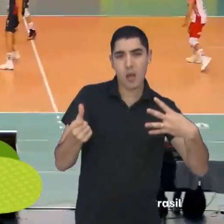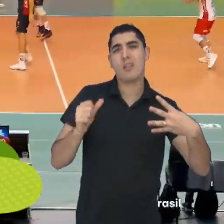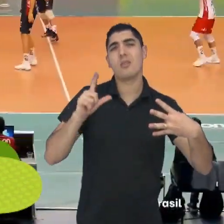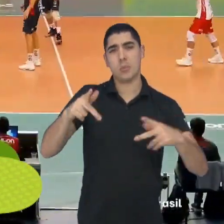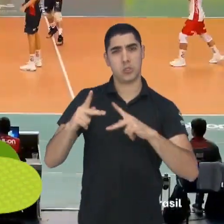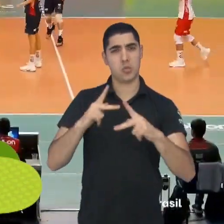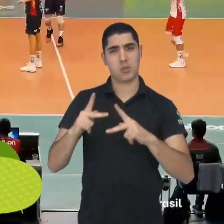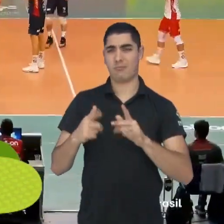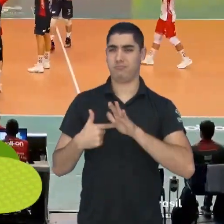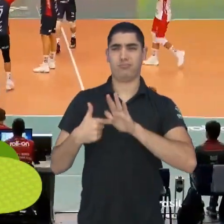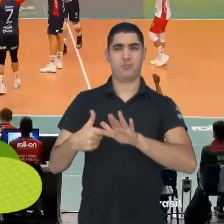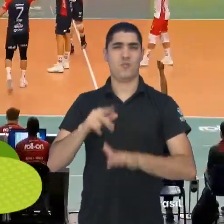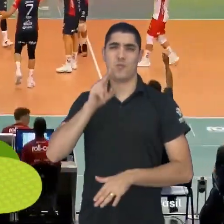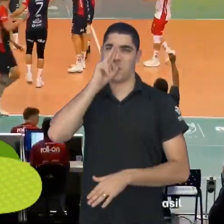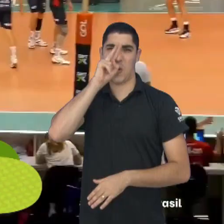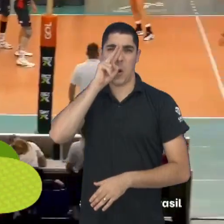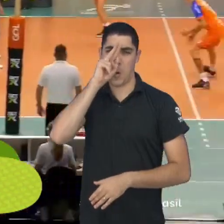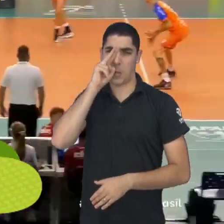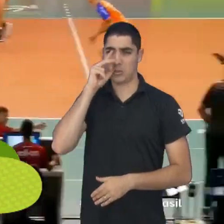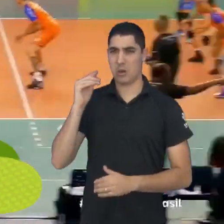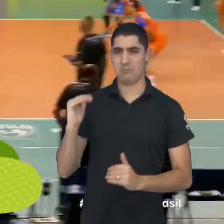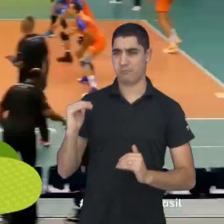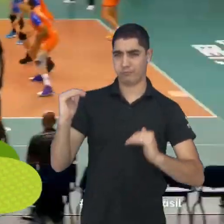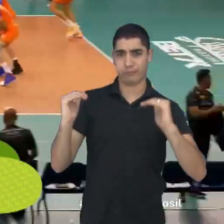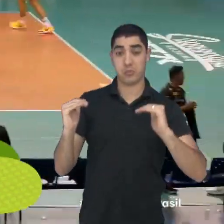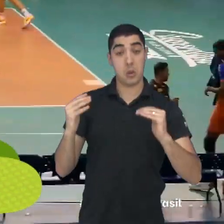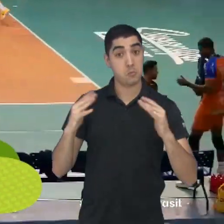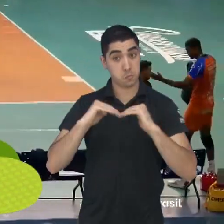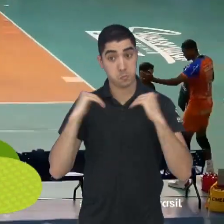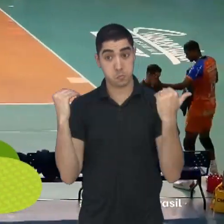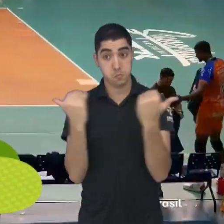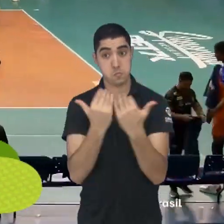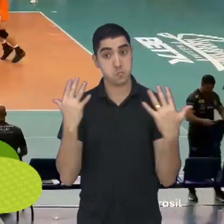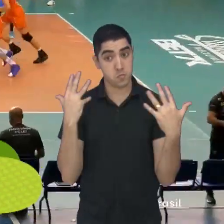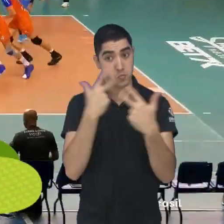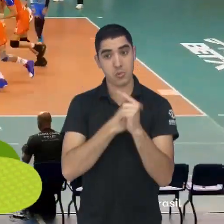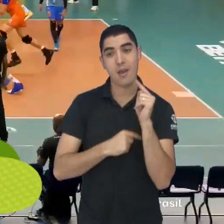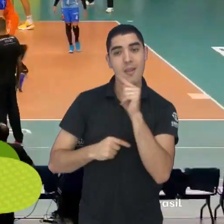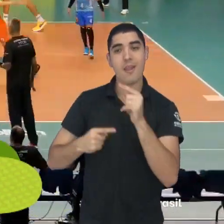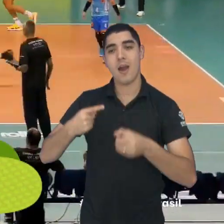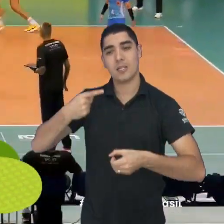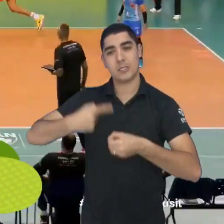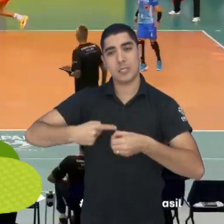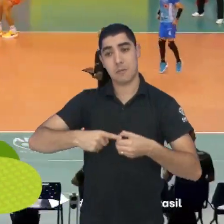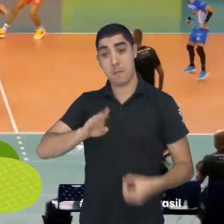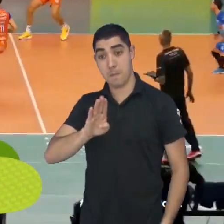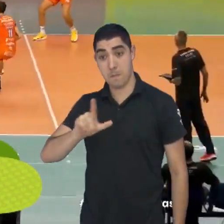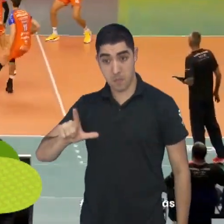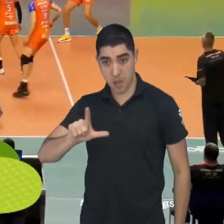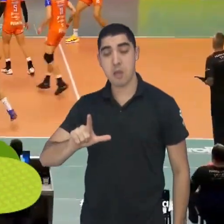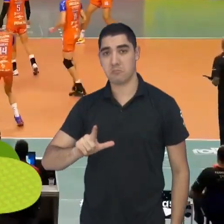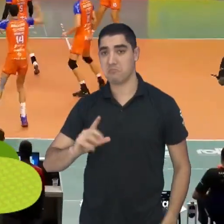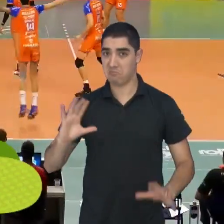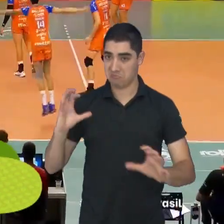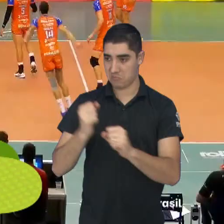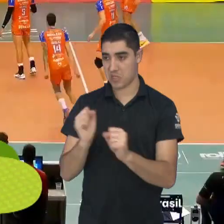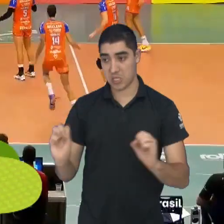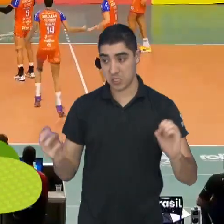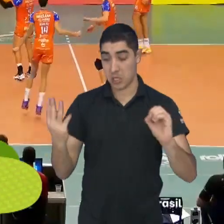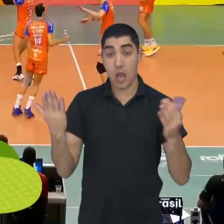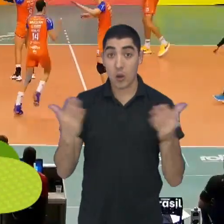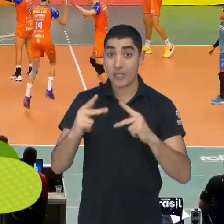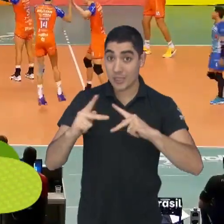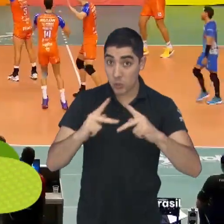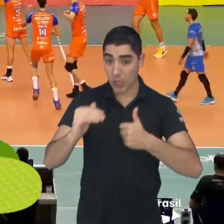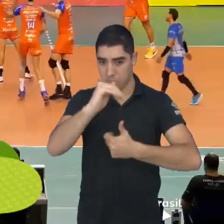sua superioridade e acabou vencendo lá no belo ginásio Galegão, em Blumenau, 3-0. São José é vice-líder só